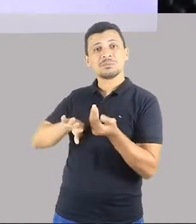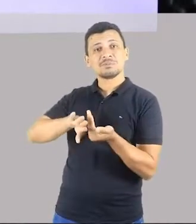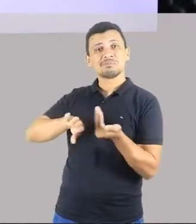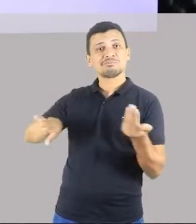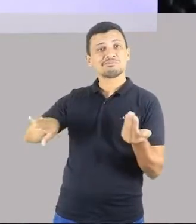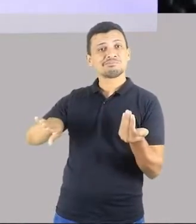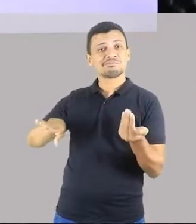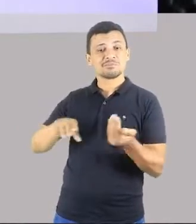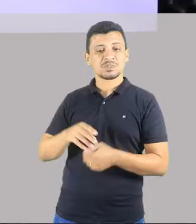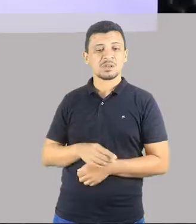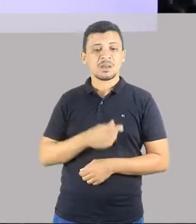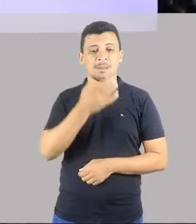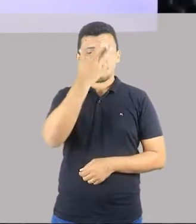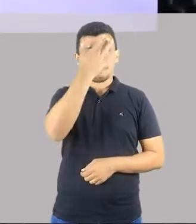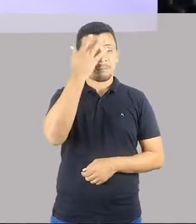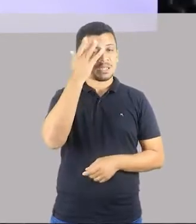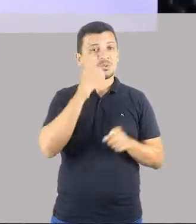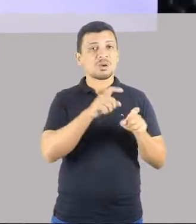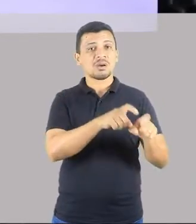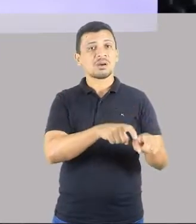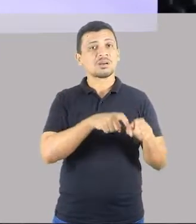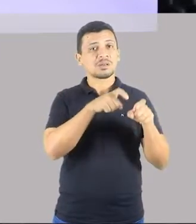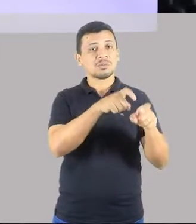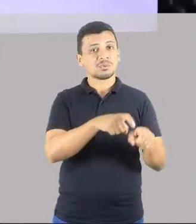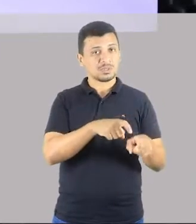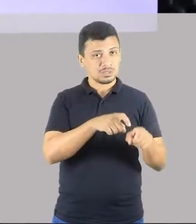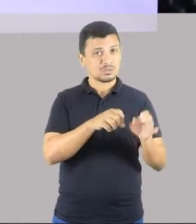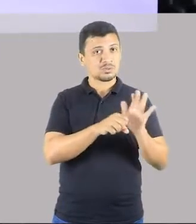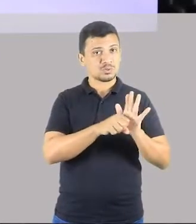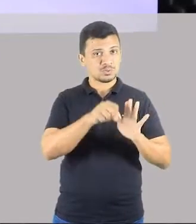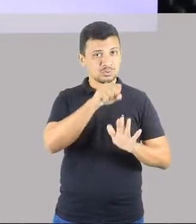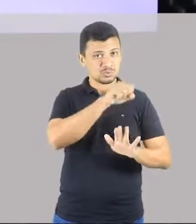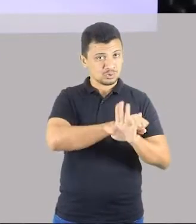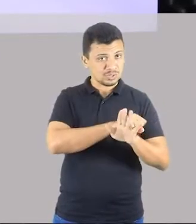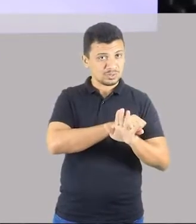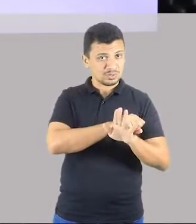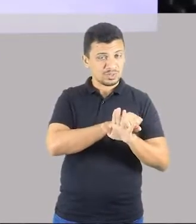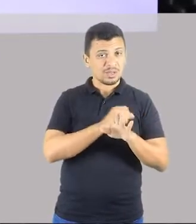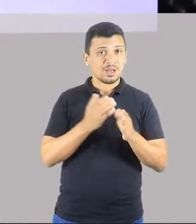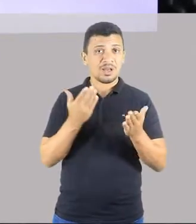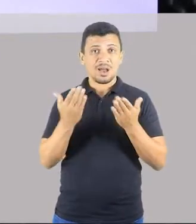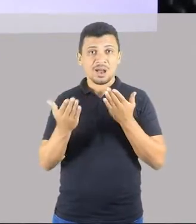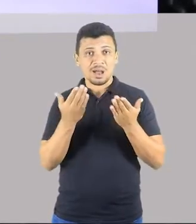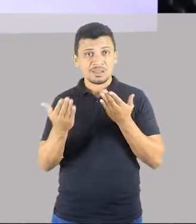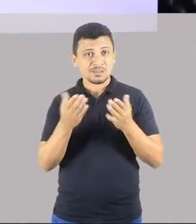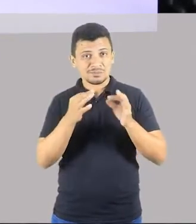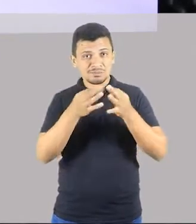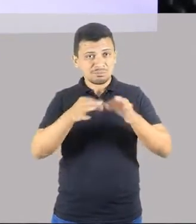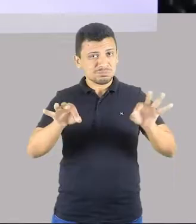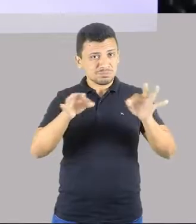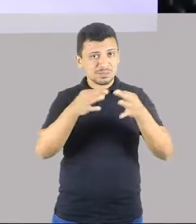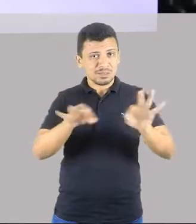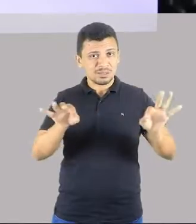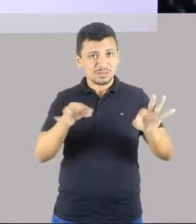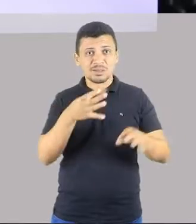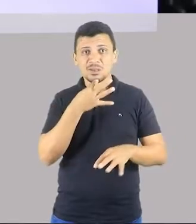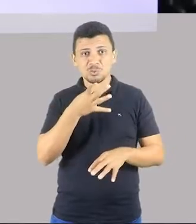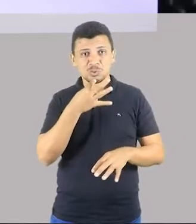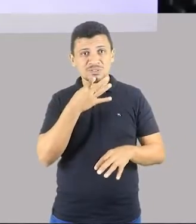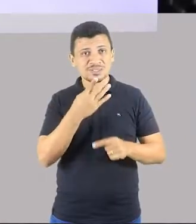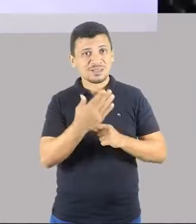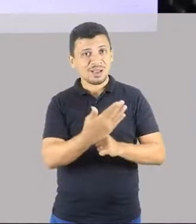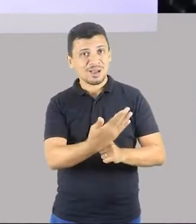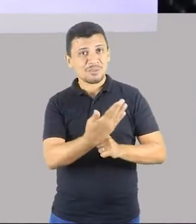O camponês é o sujeito. Olha como a análise sintática, a reconhecer as funções sintáticas, me